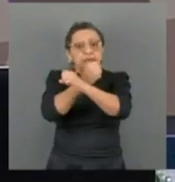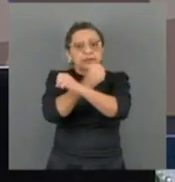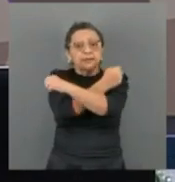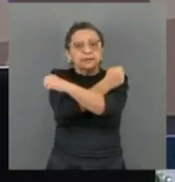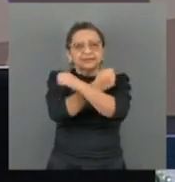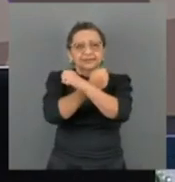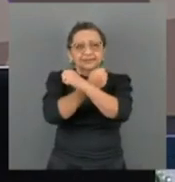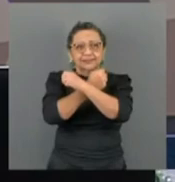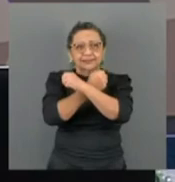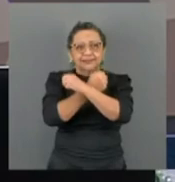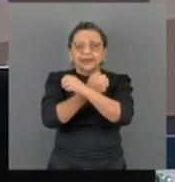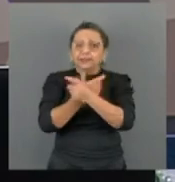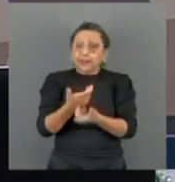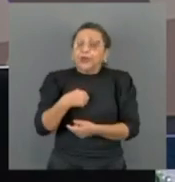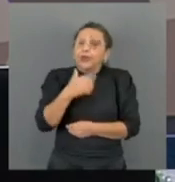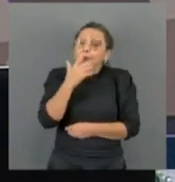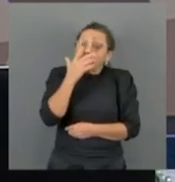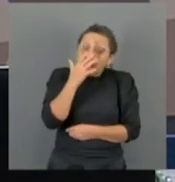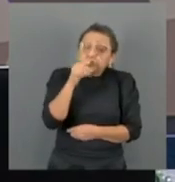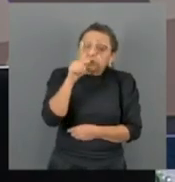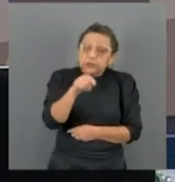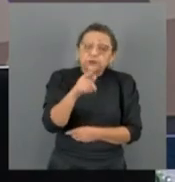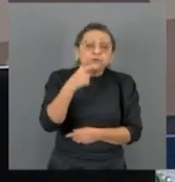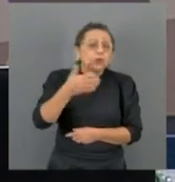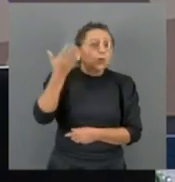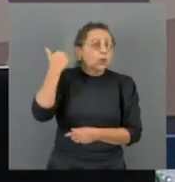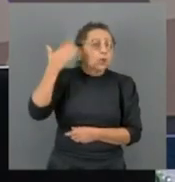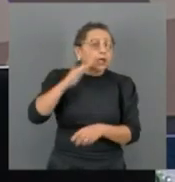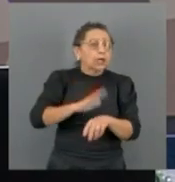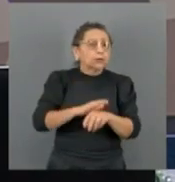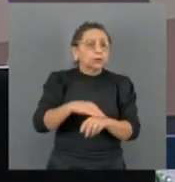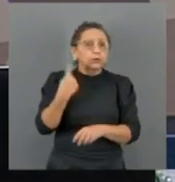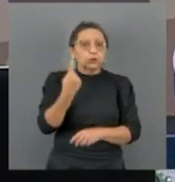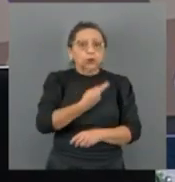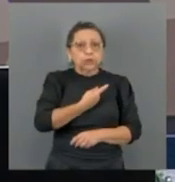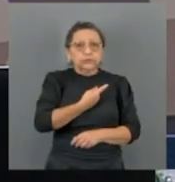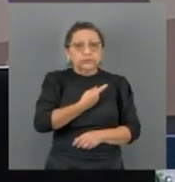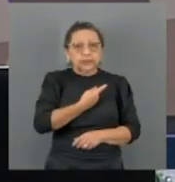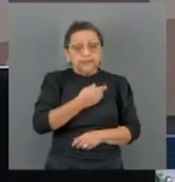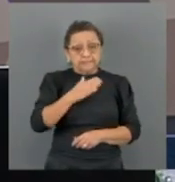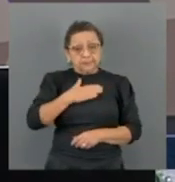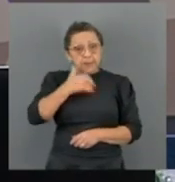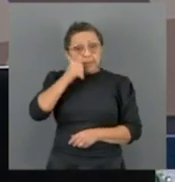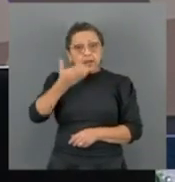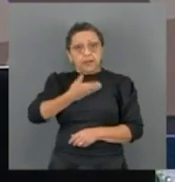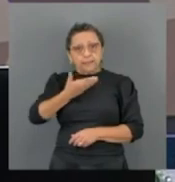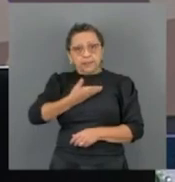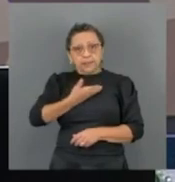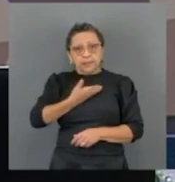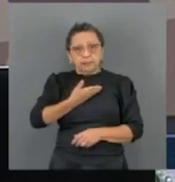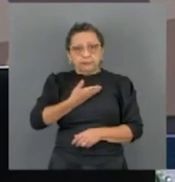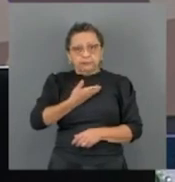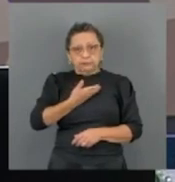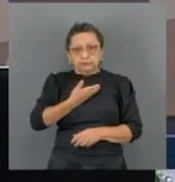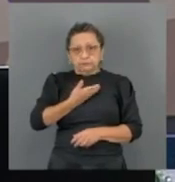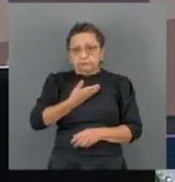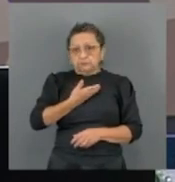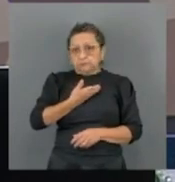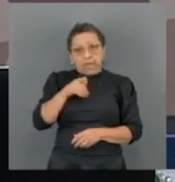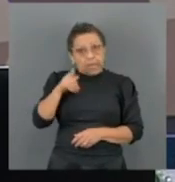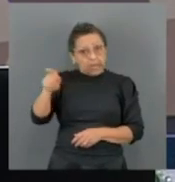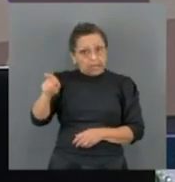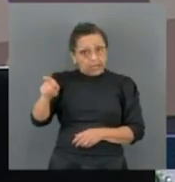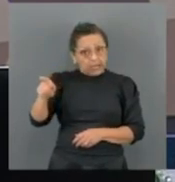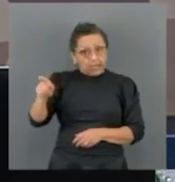então, eu acho que isso foi. E quando a gente, a minha amiga, porque ela não me convidou,